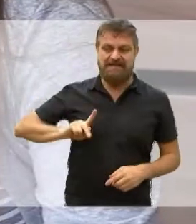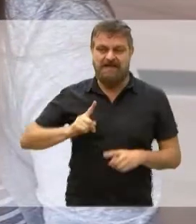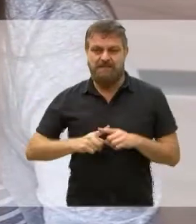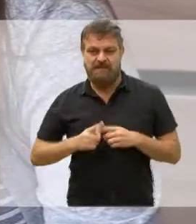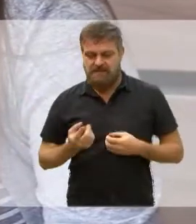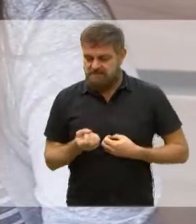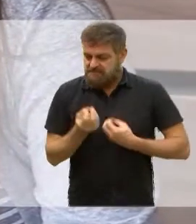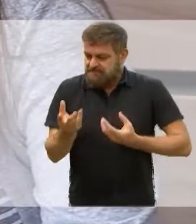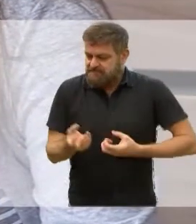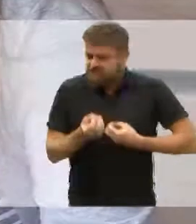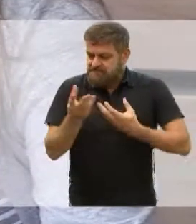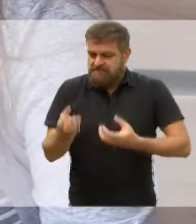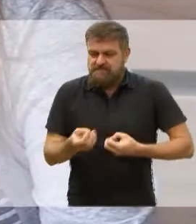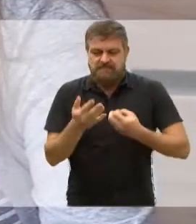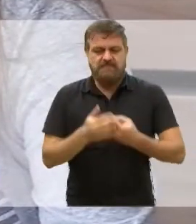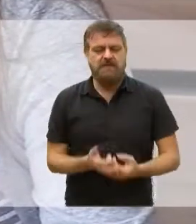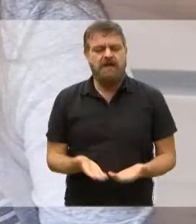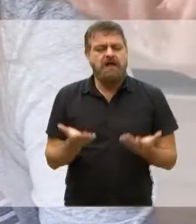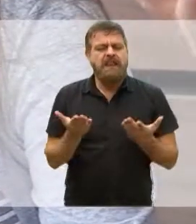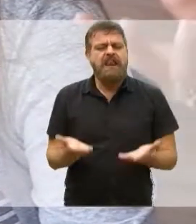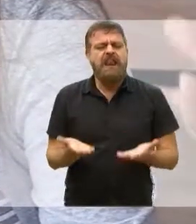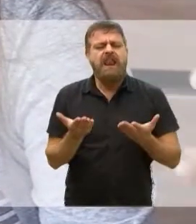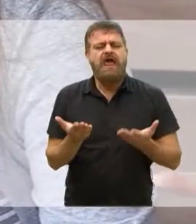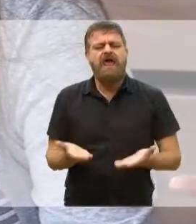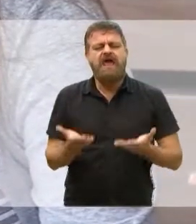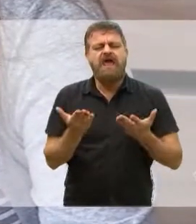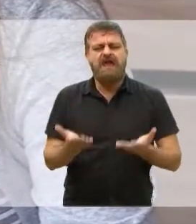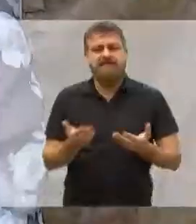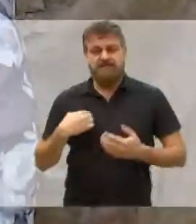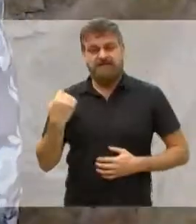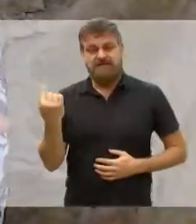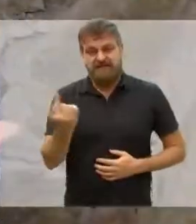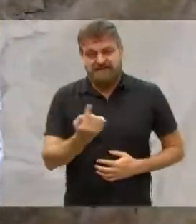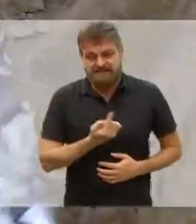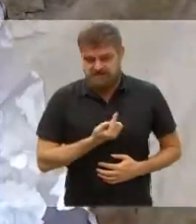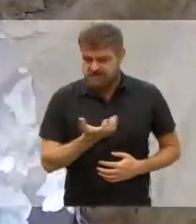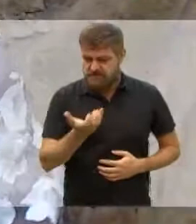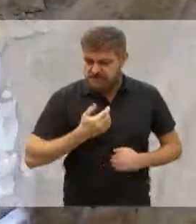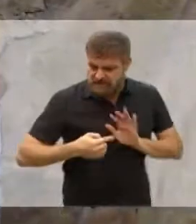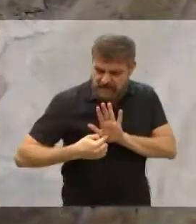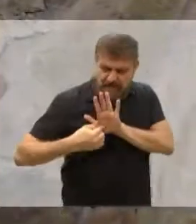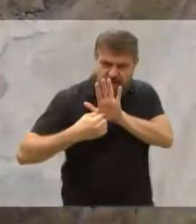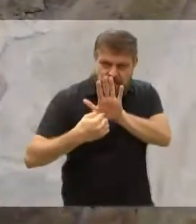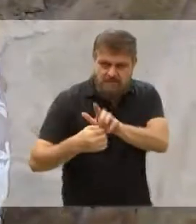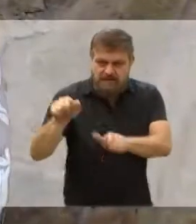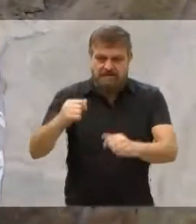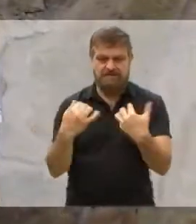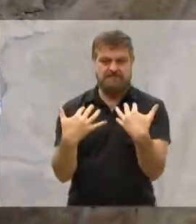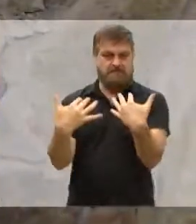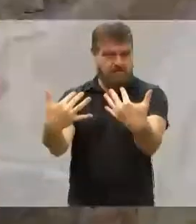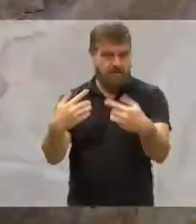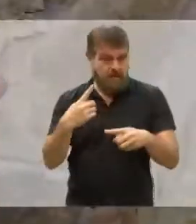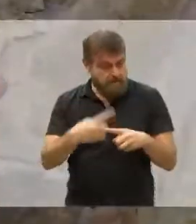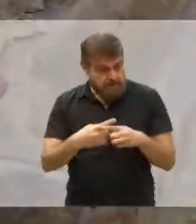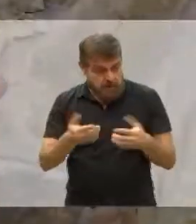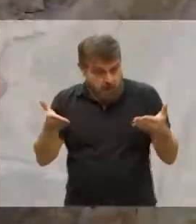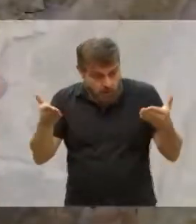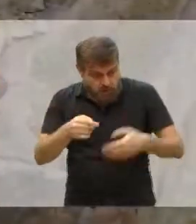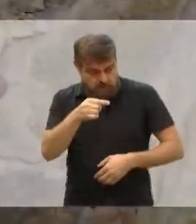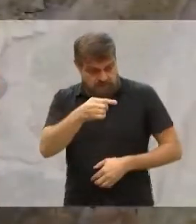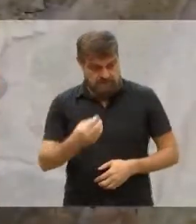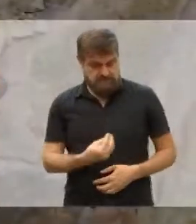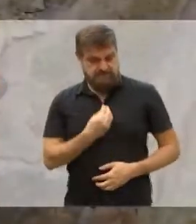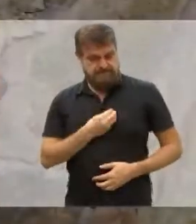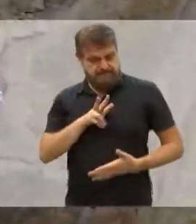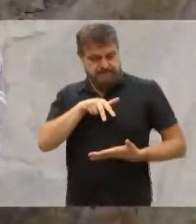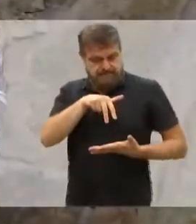você coloca de uma maneira leve, e é essa leveza que nós queremos levar para as pessoas, porque hoje você